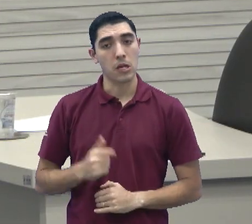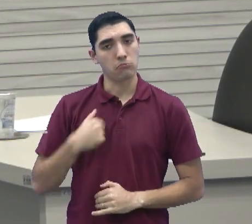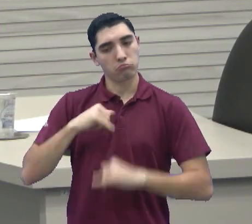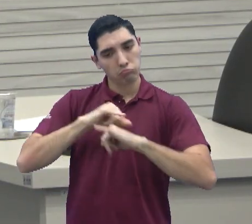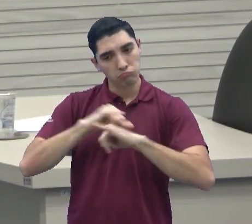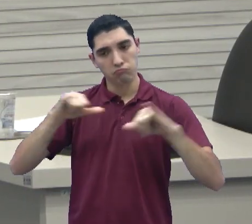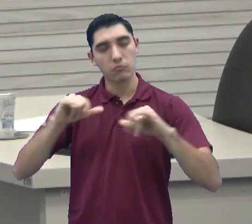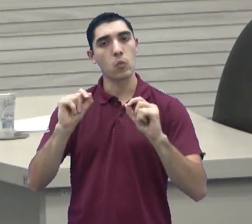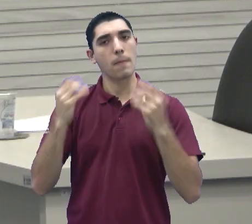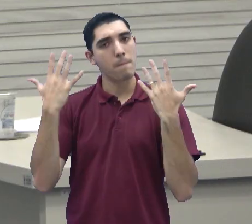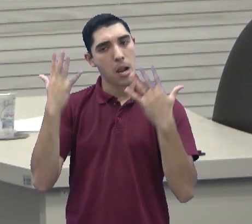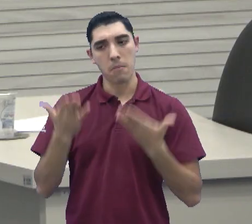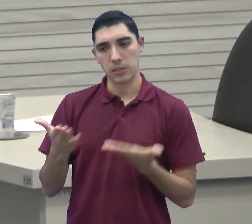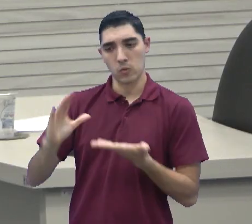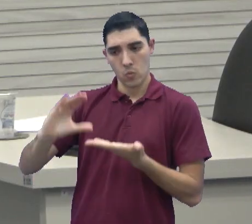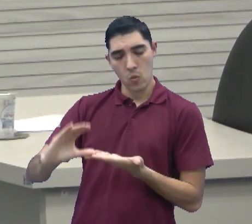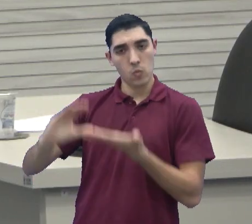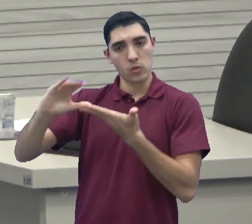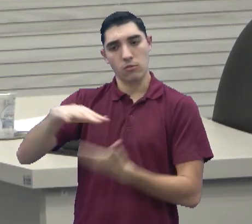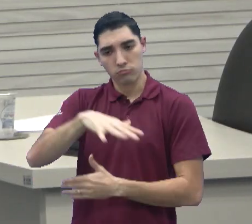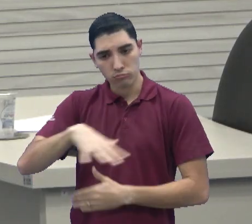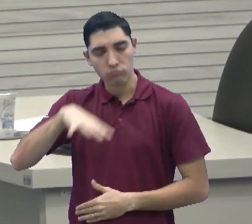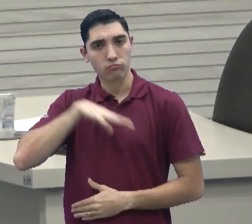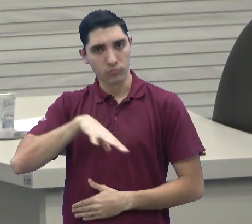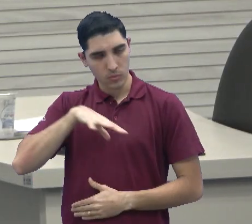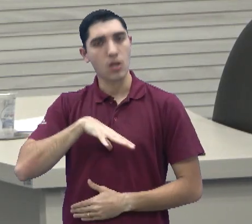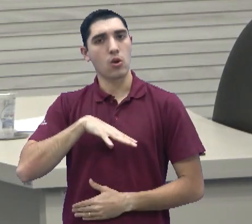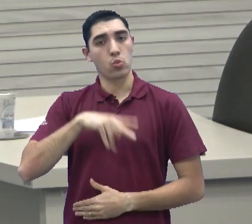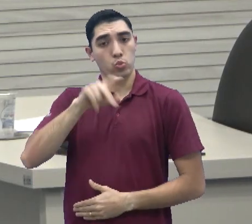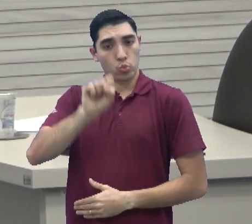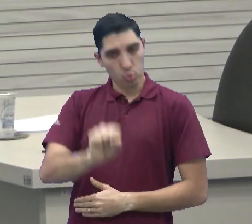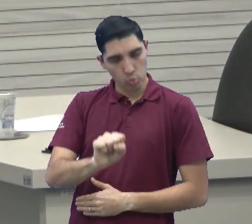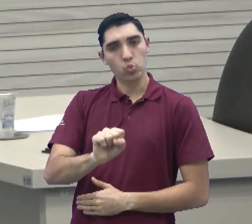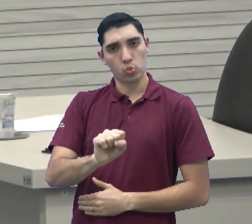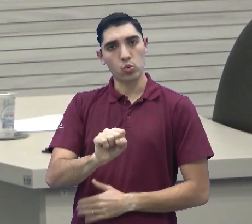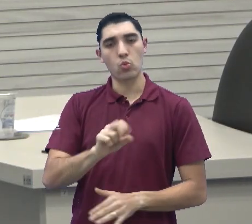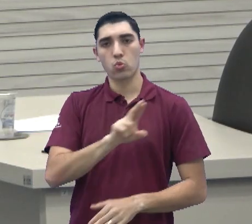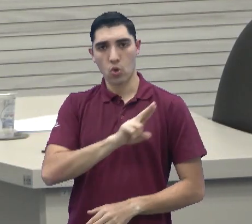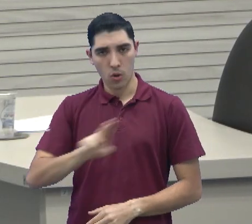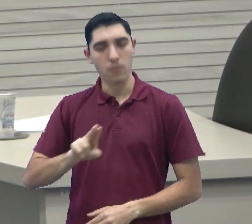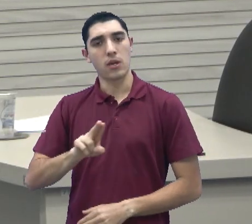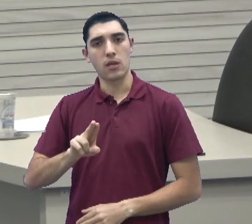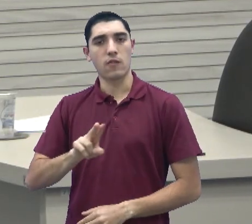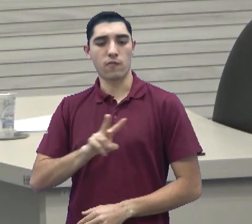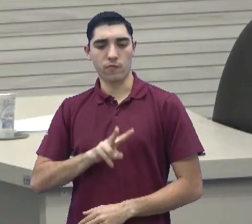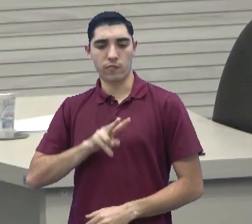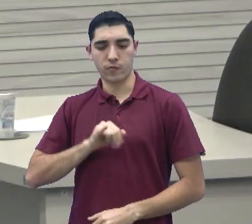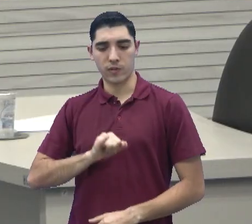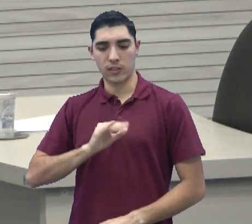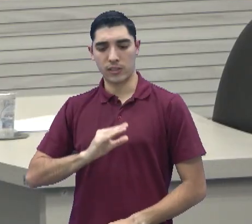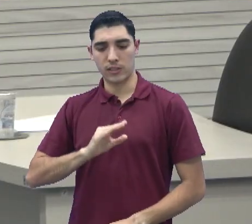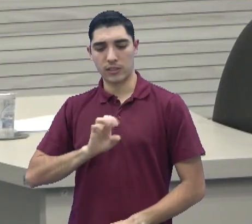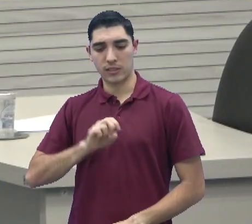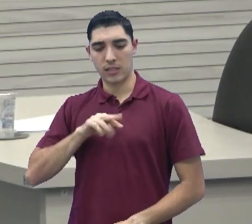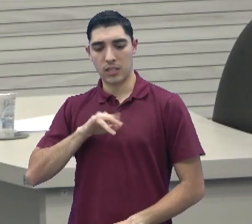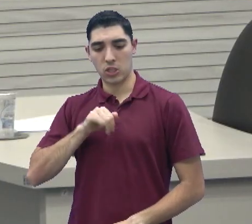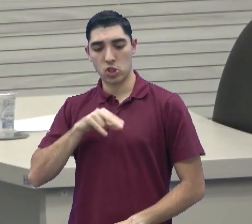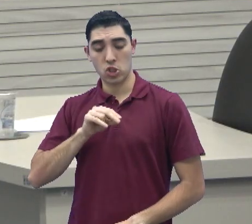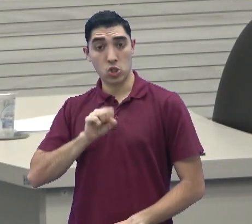ao Conselho Central Sul da Sociedade de São Vicente de Paulo, em nome da Patrícia, que é a presidente hoje